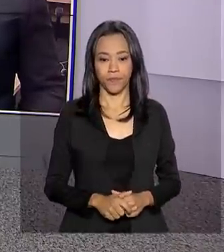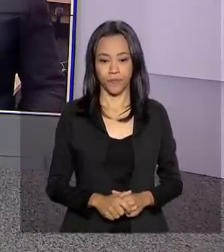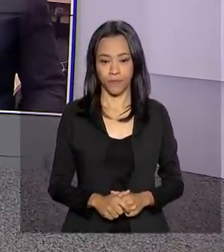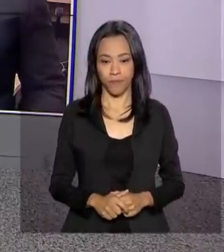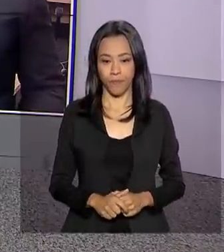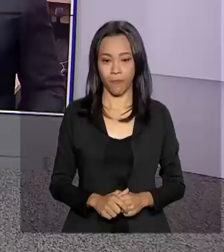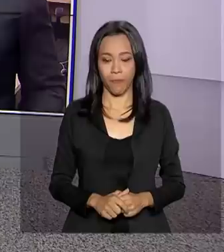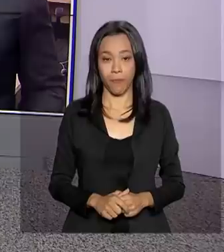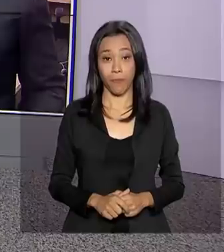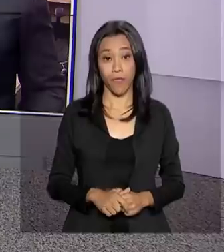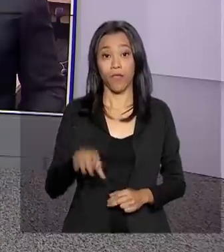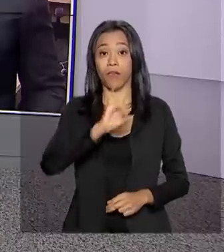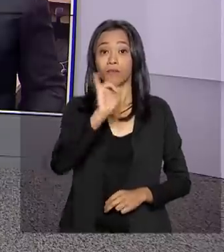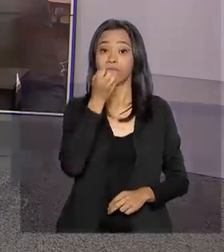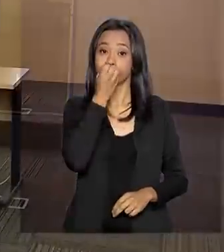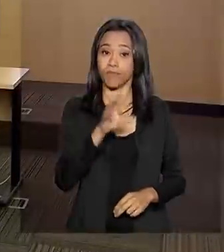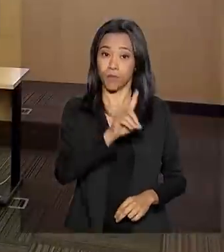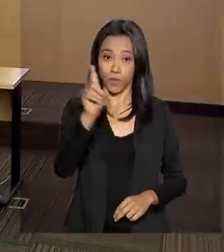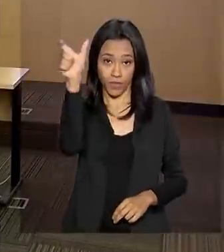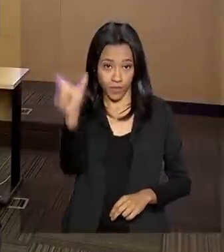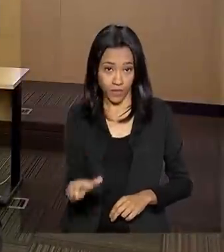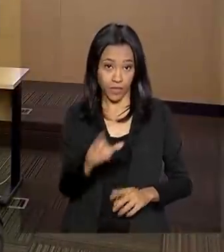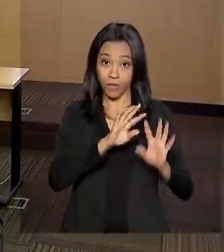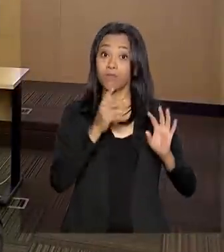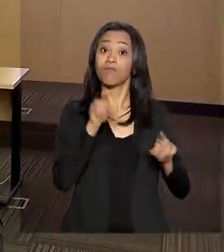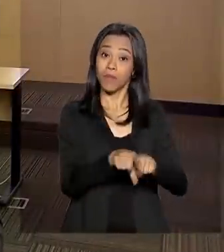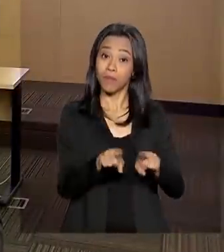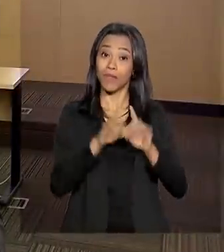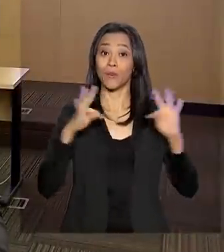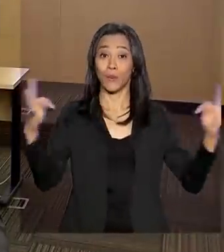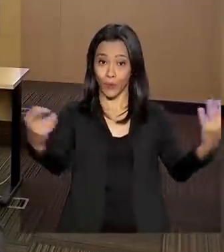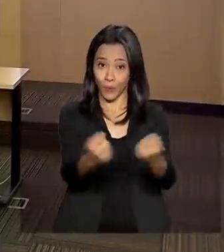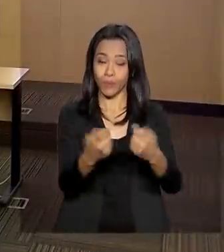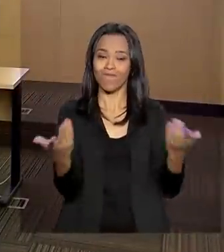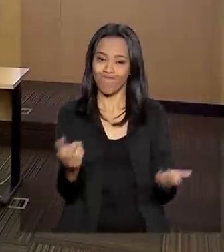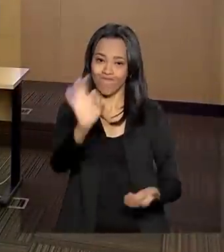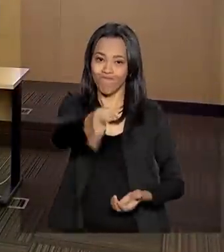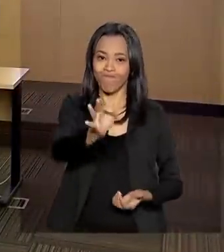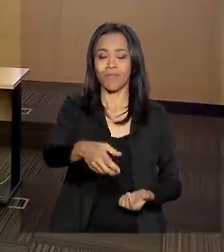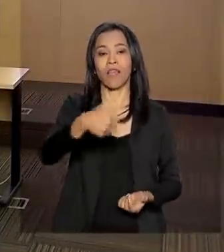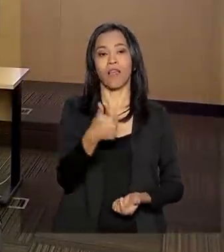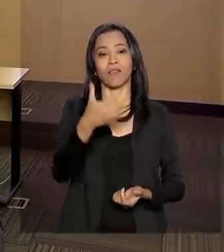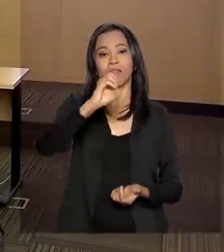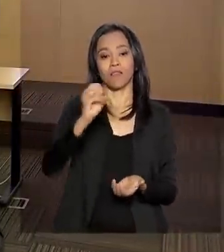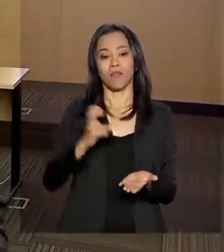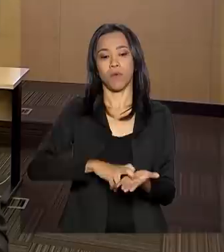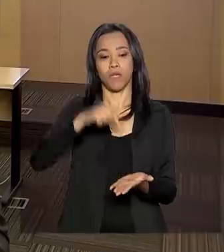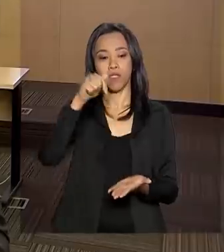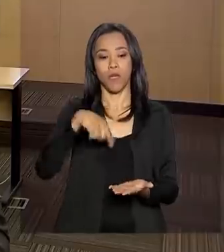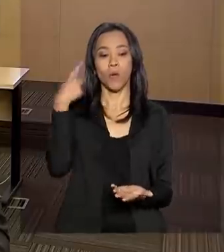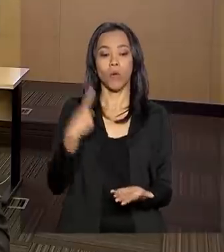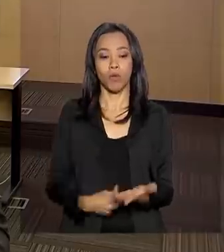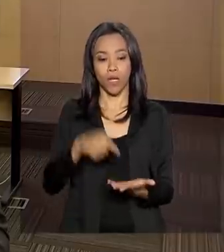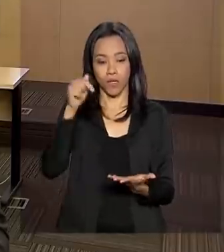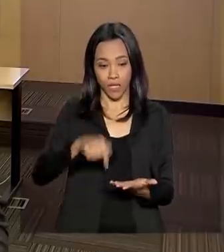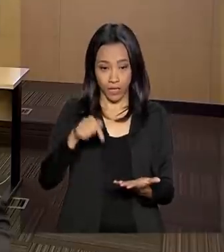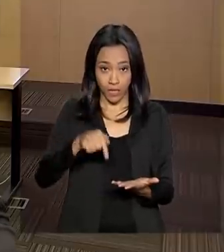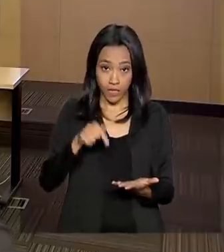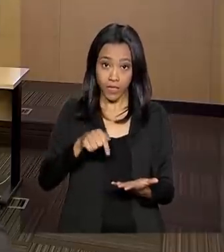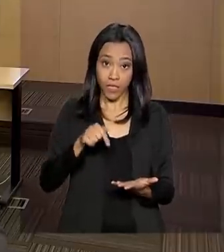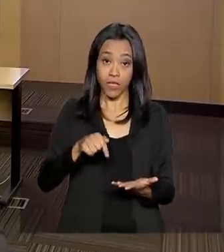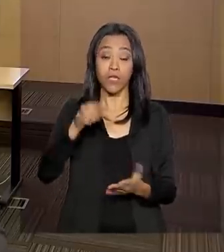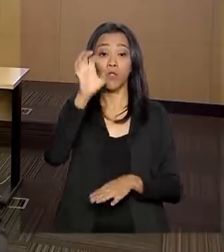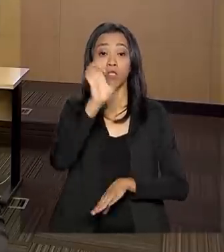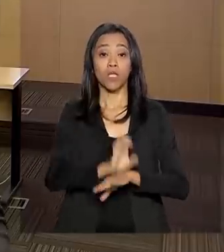oi carla bom dia pra você bom dia a todos exatamente isso as 10 horas da manhã está marcada aqui na sede do banco no centro da cidade